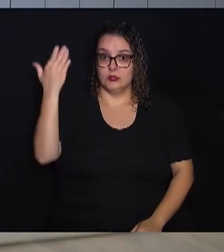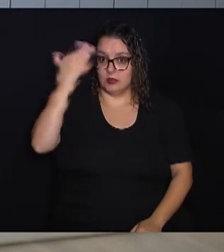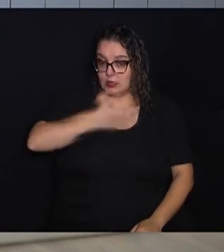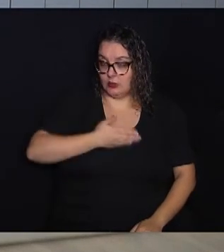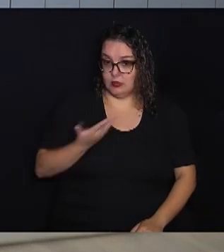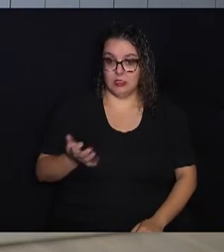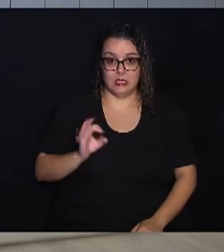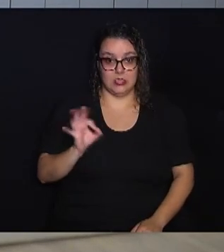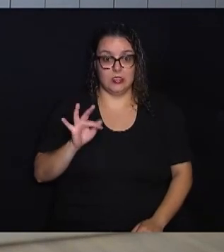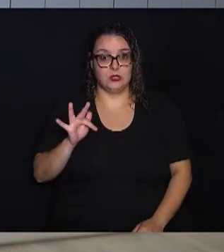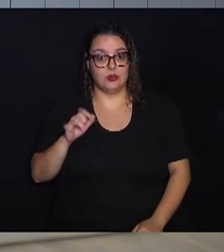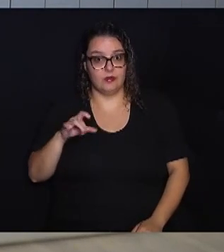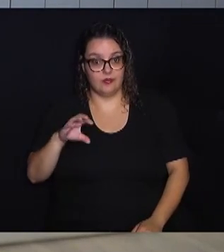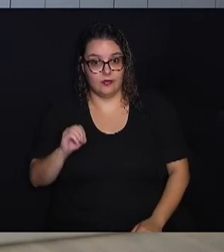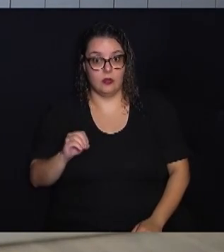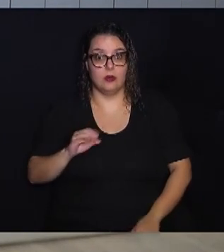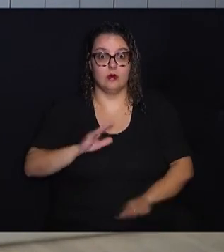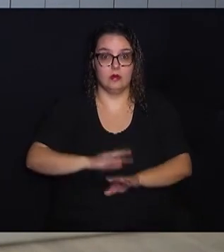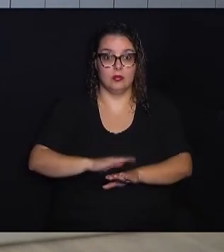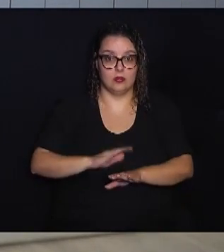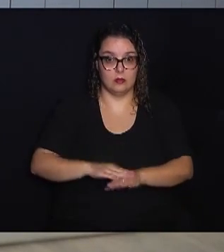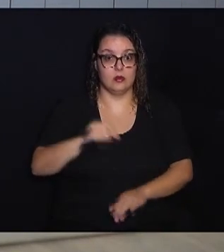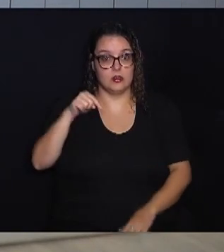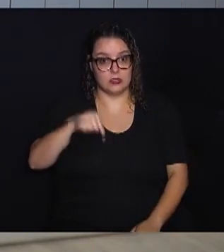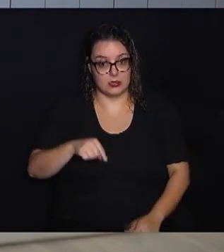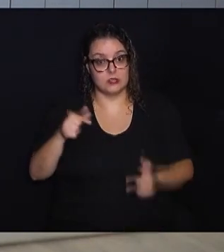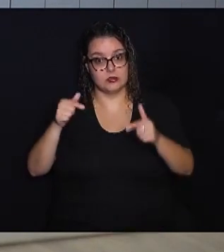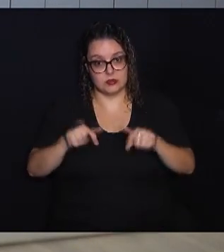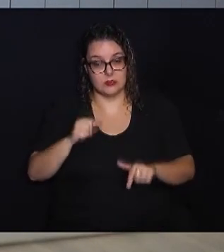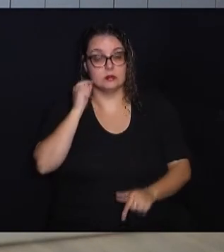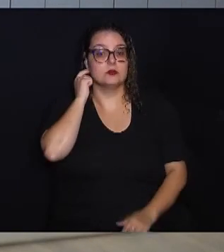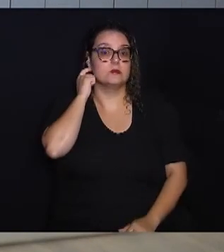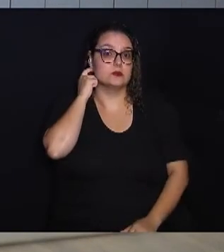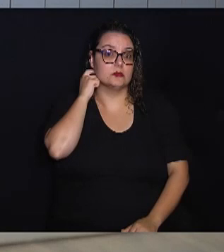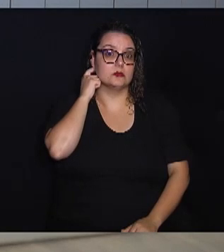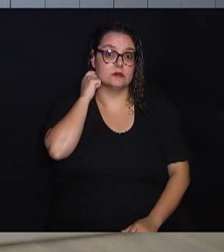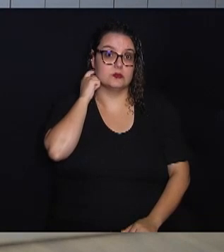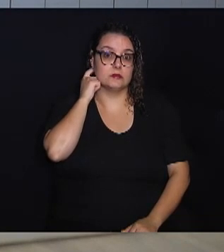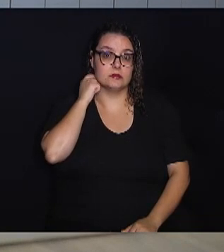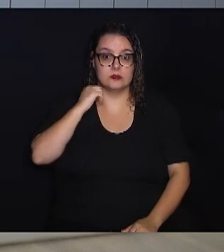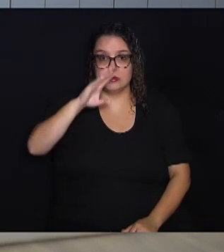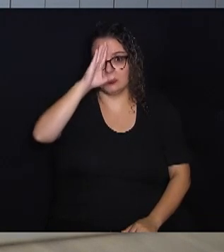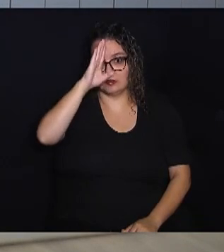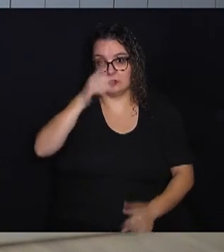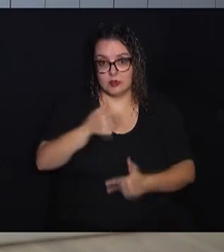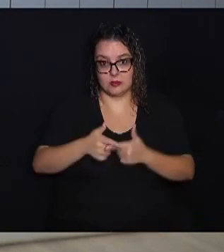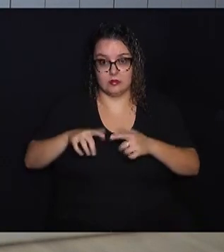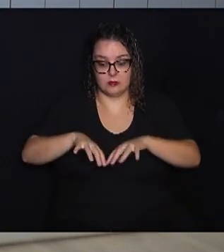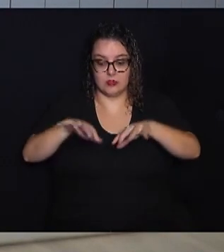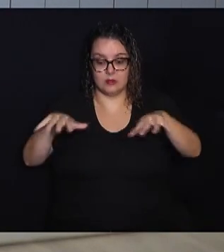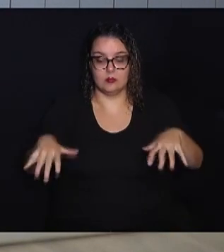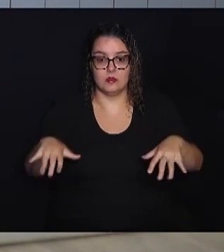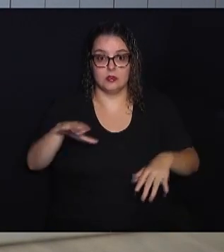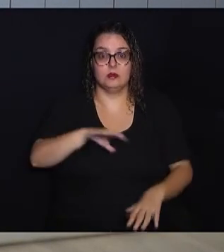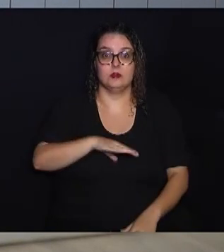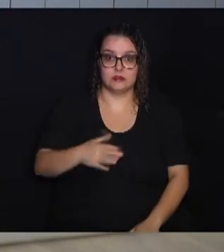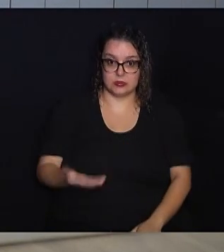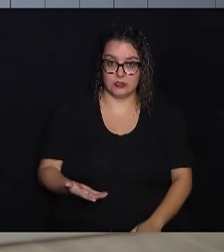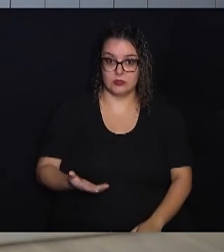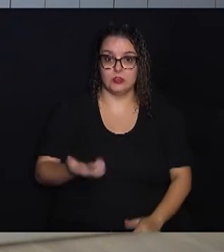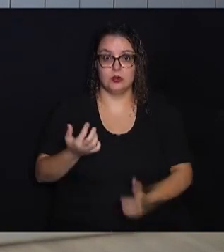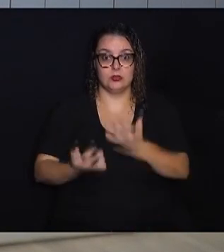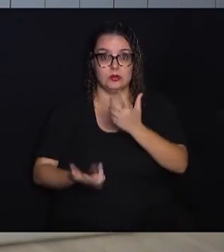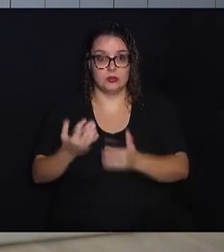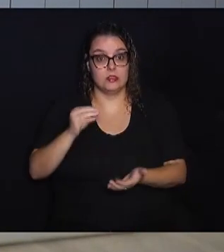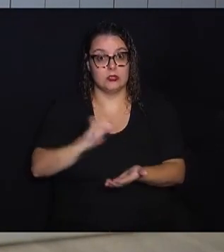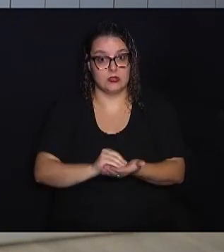nenhum foco de incêndio ativo nesse lugar aí, principalmente ali na divisa com esses municípios. O incêndio da